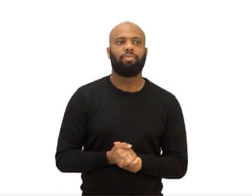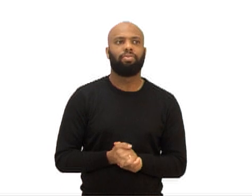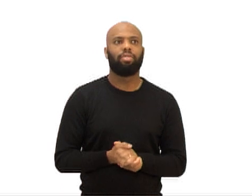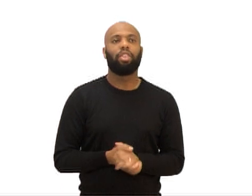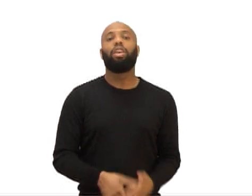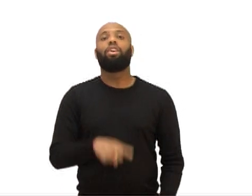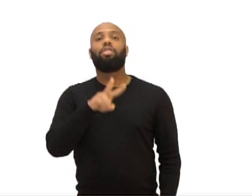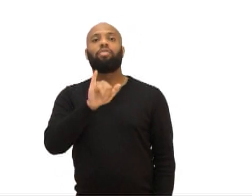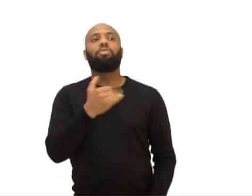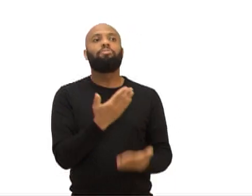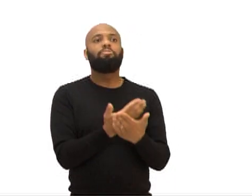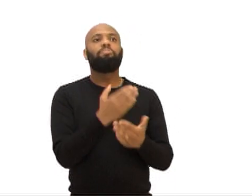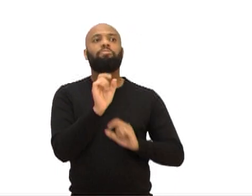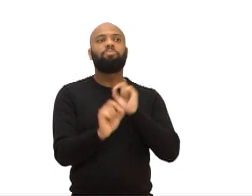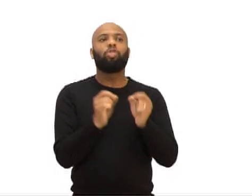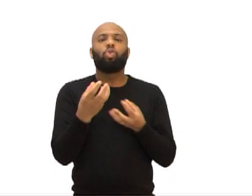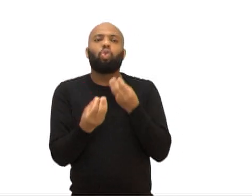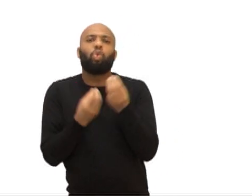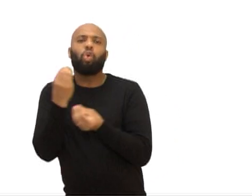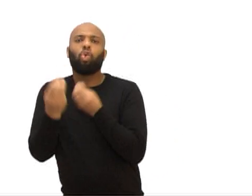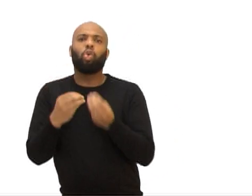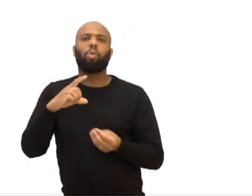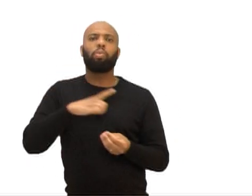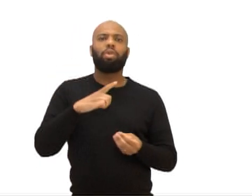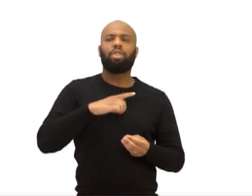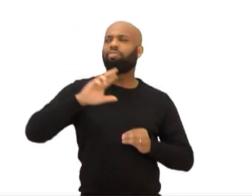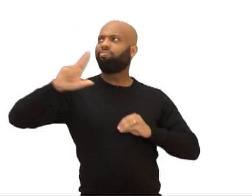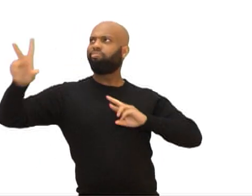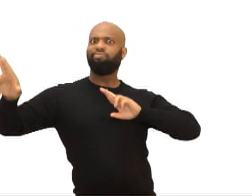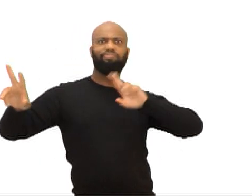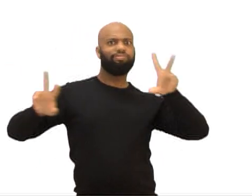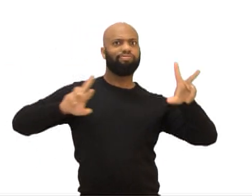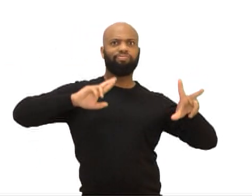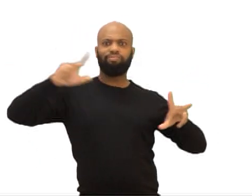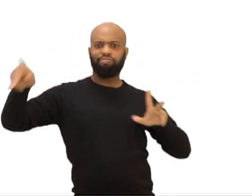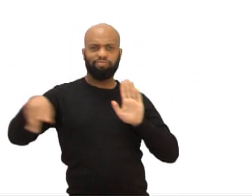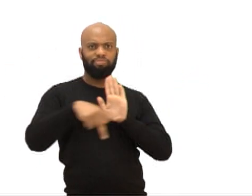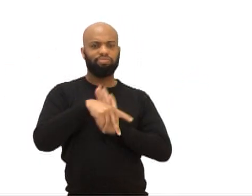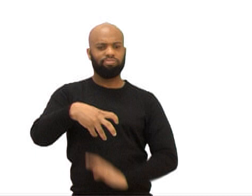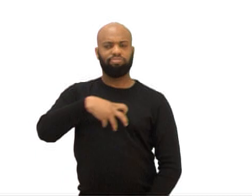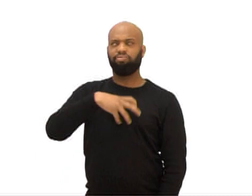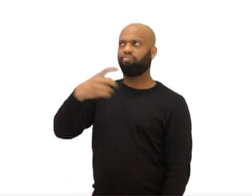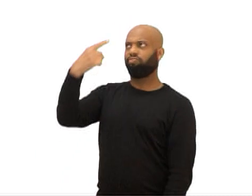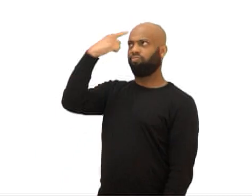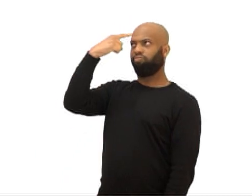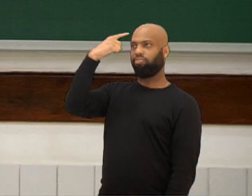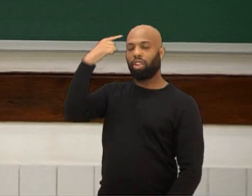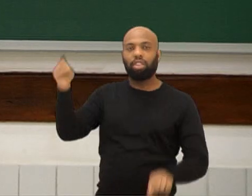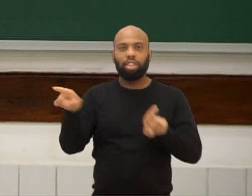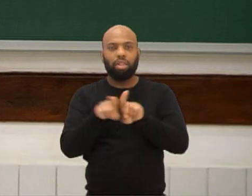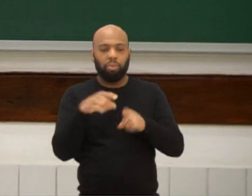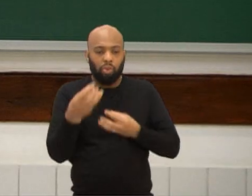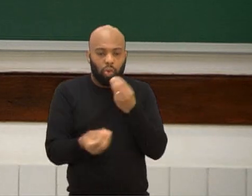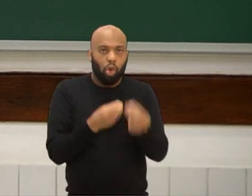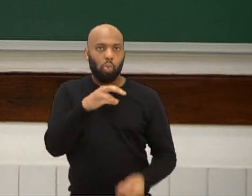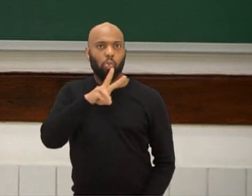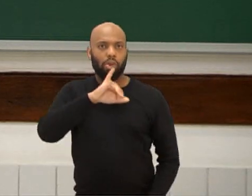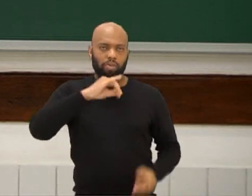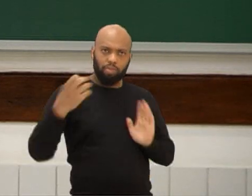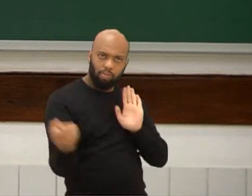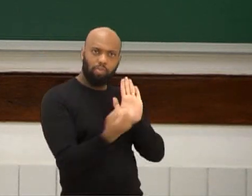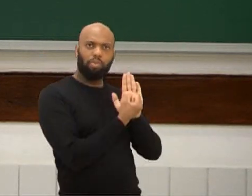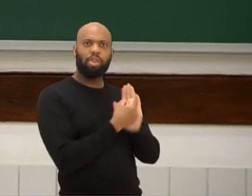Nós vamos ver o seguinte, como que essas divergências ideológicas, como que elas vão